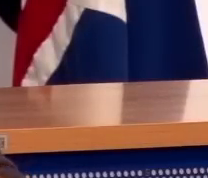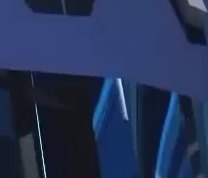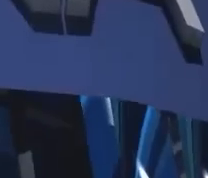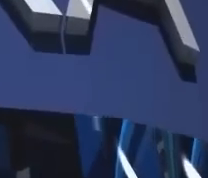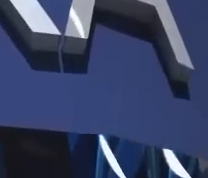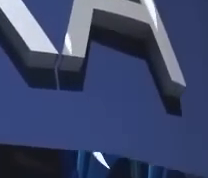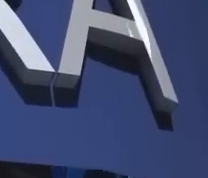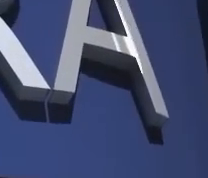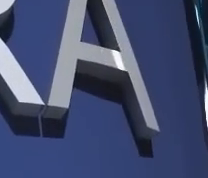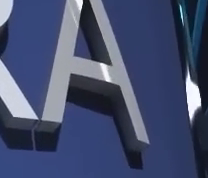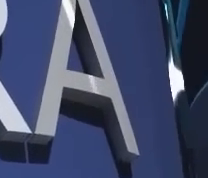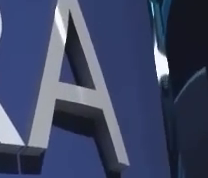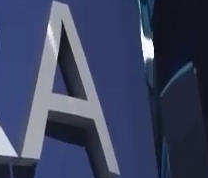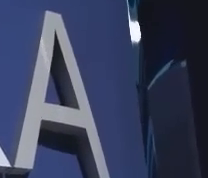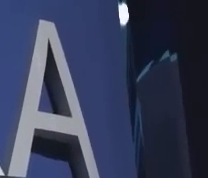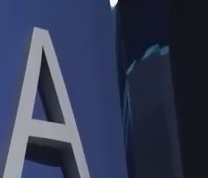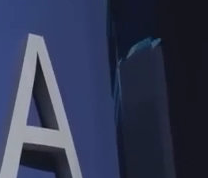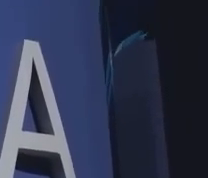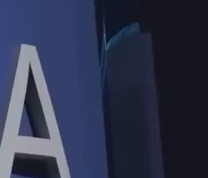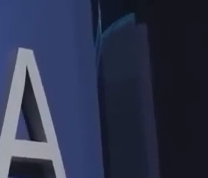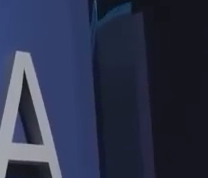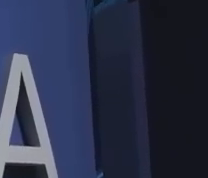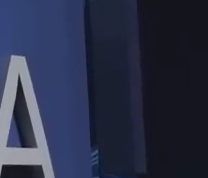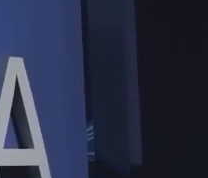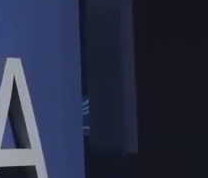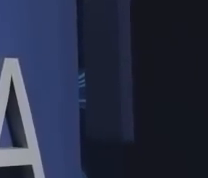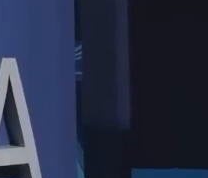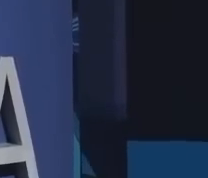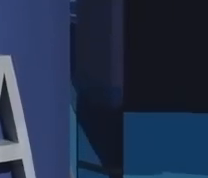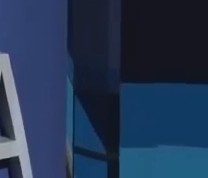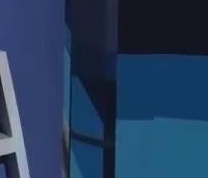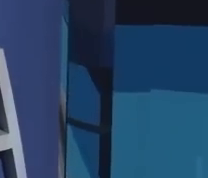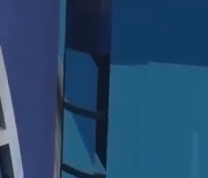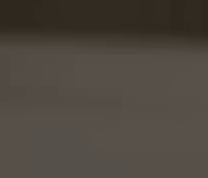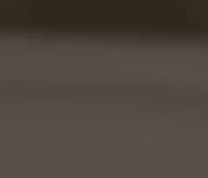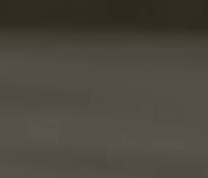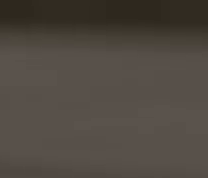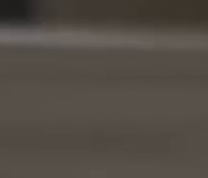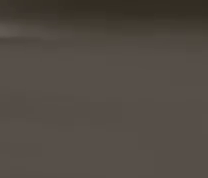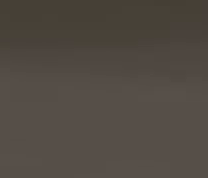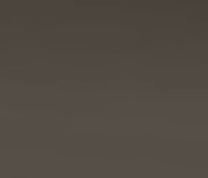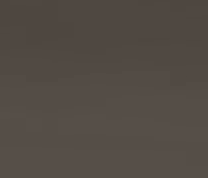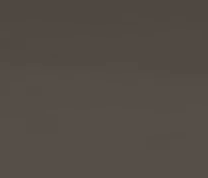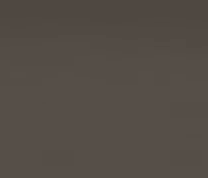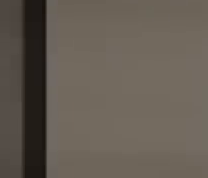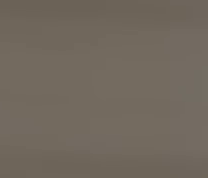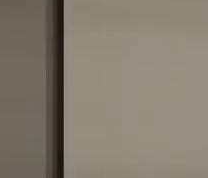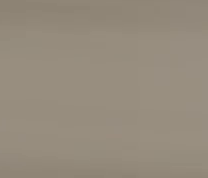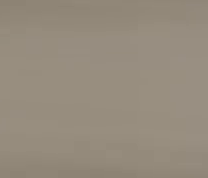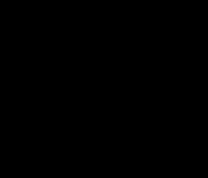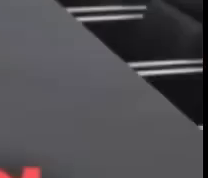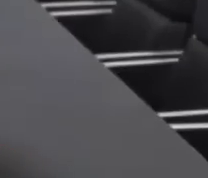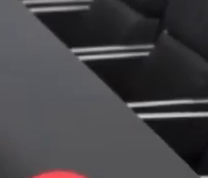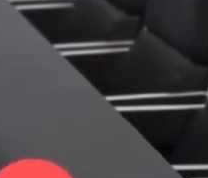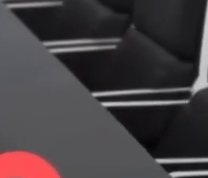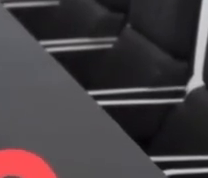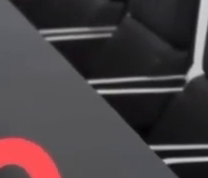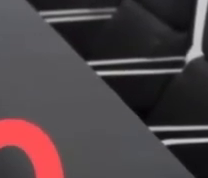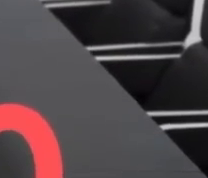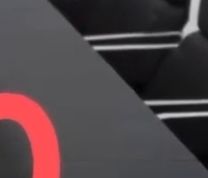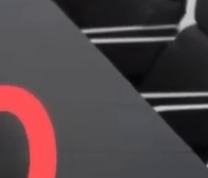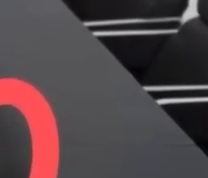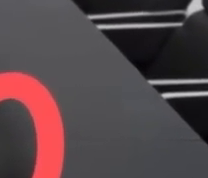Tudo isso sem esquecer as transmissões ao vivo das sessões ordinárias na terça e na quinta e das audiências públicas e reuniões de comissão